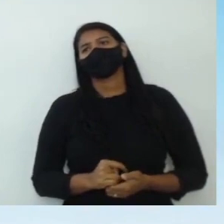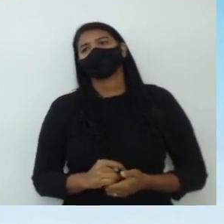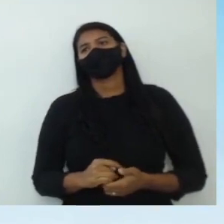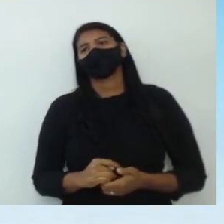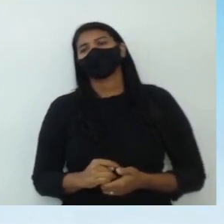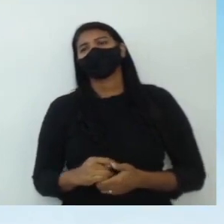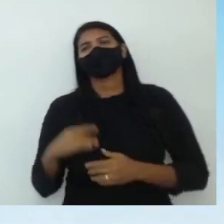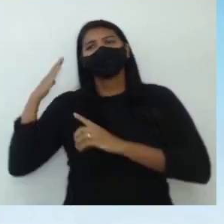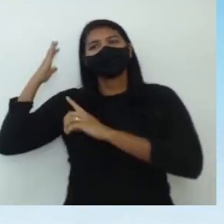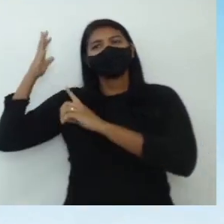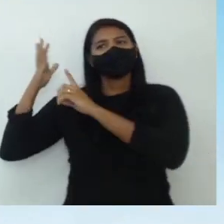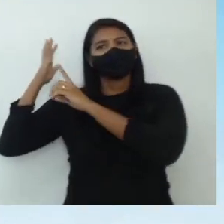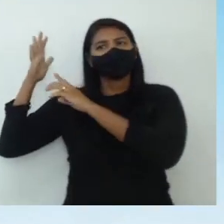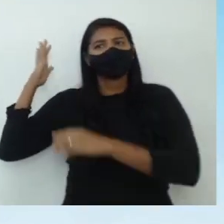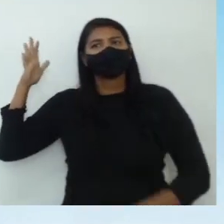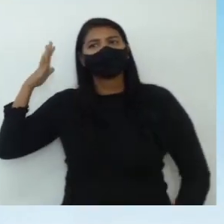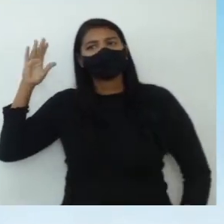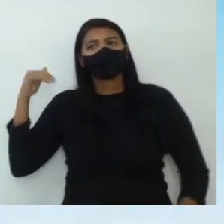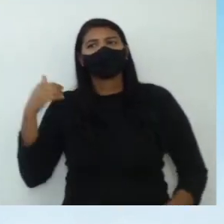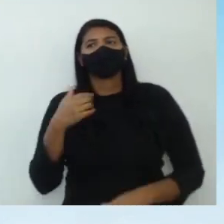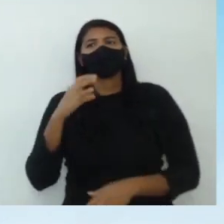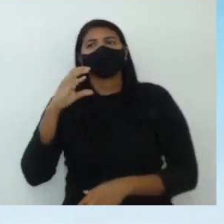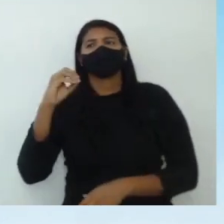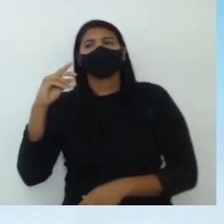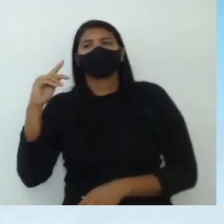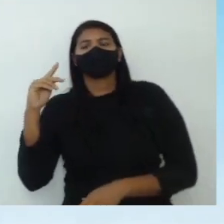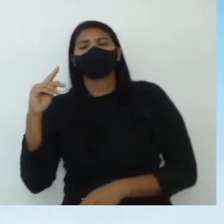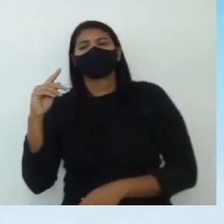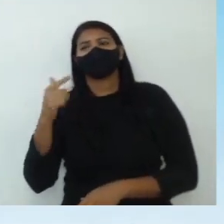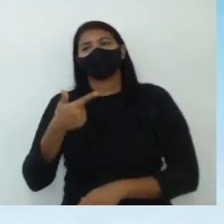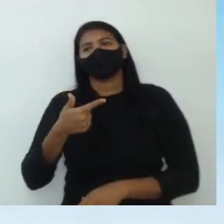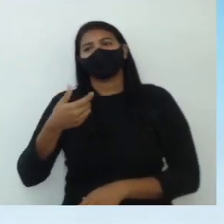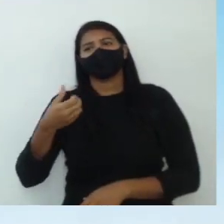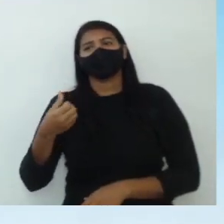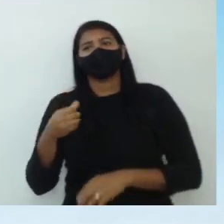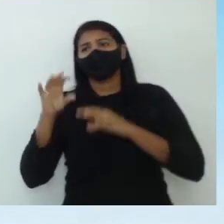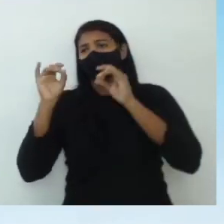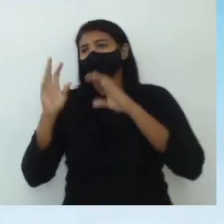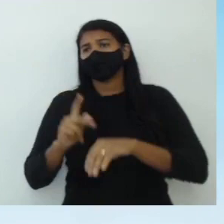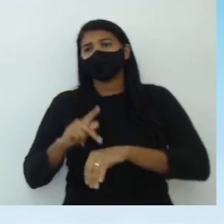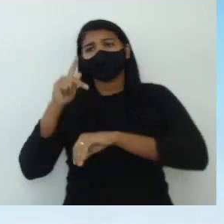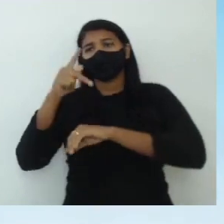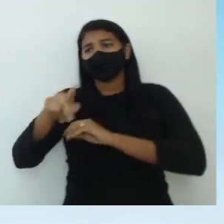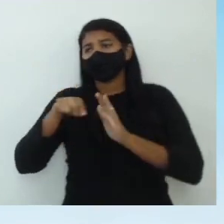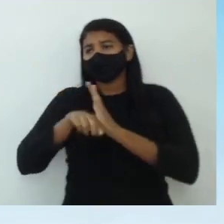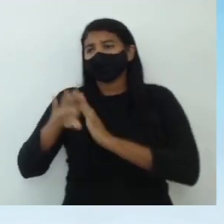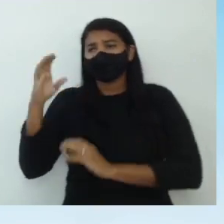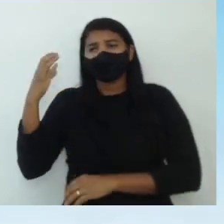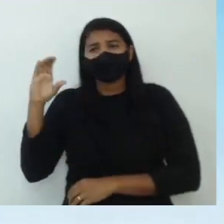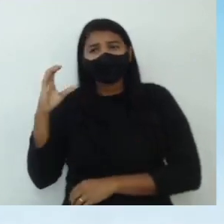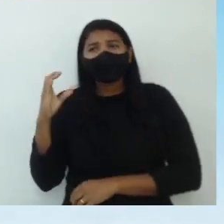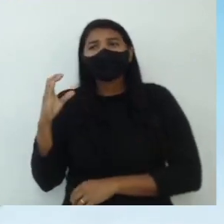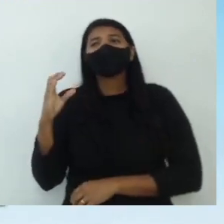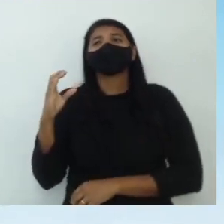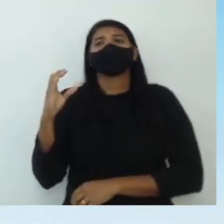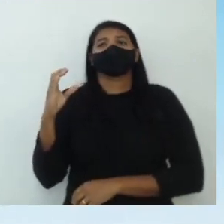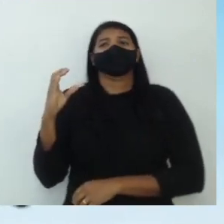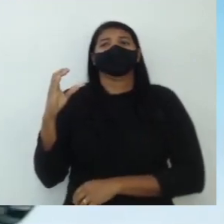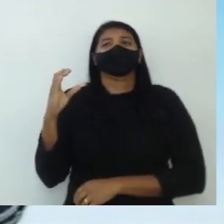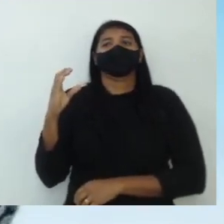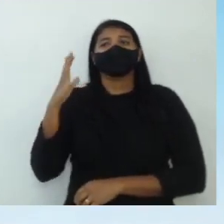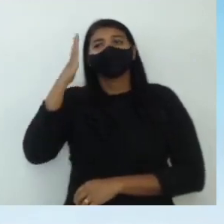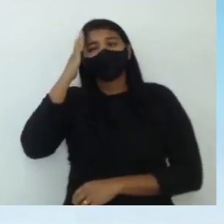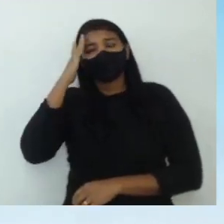né, da COP26, existem inúmeros especialistas, pesquisadores e pesquisadoras lá, assim, que